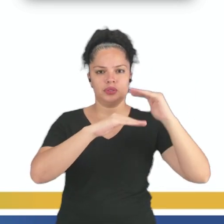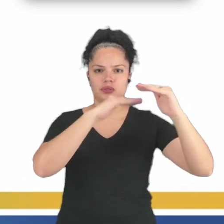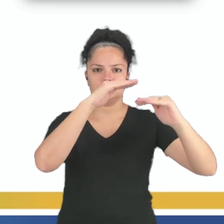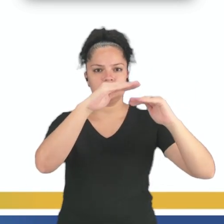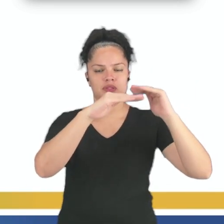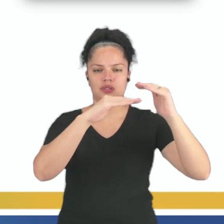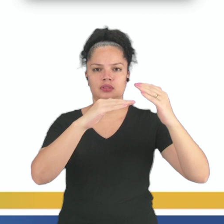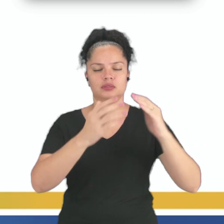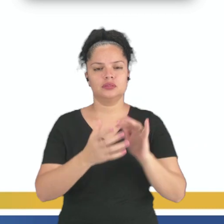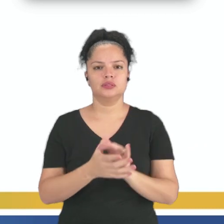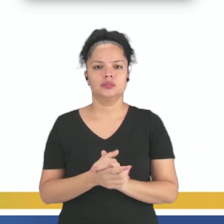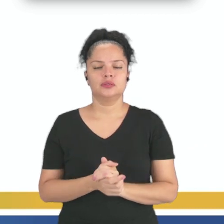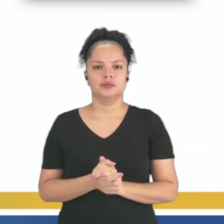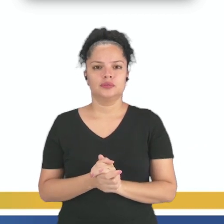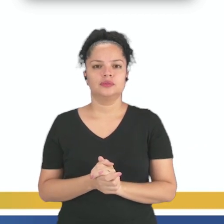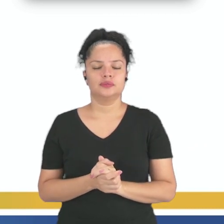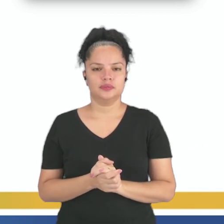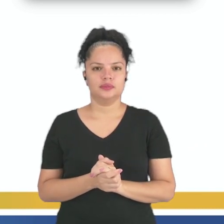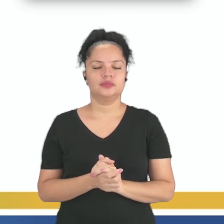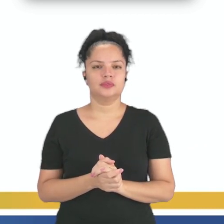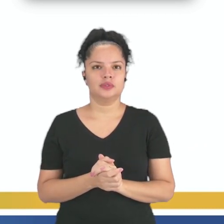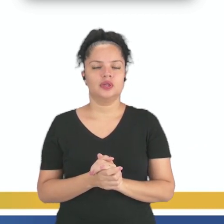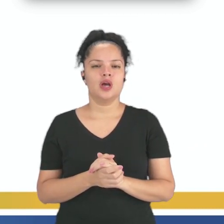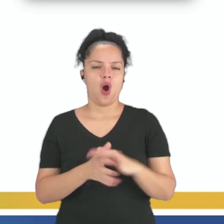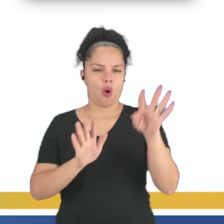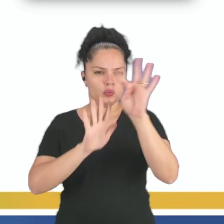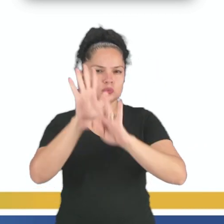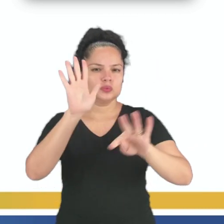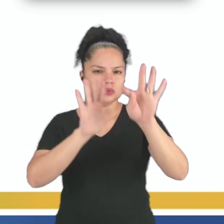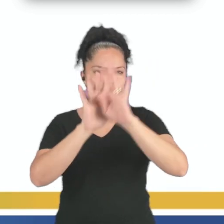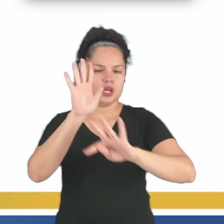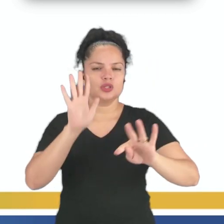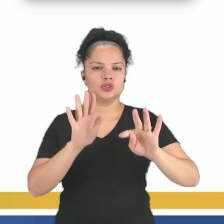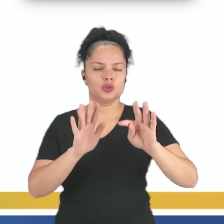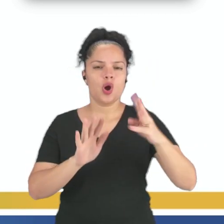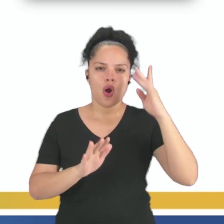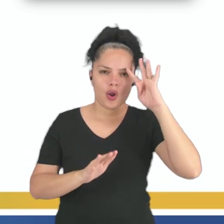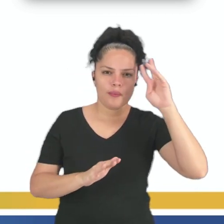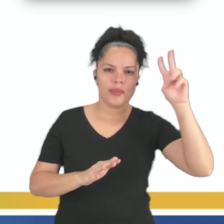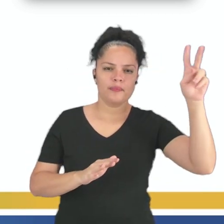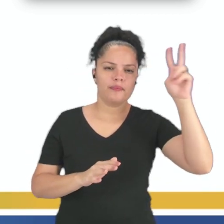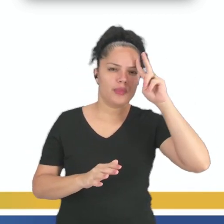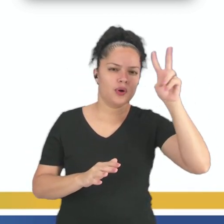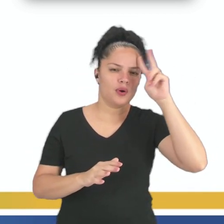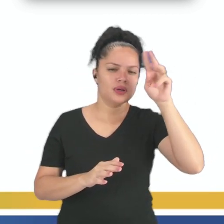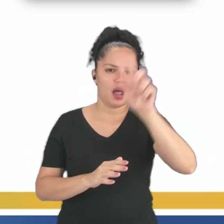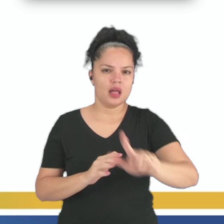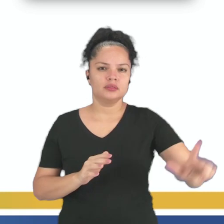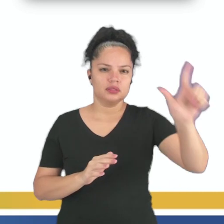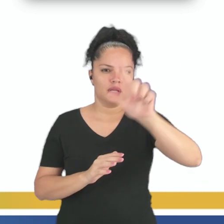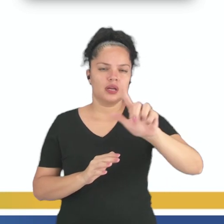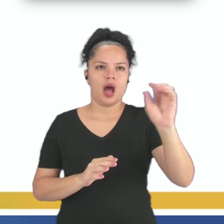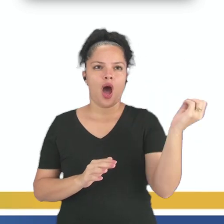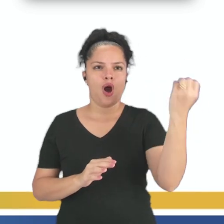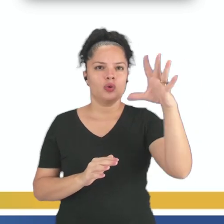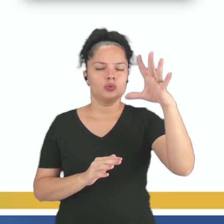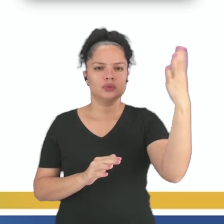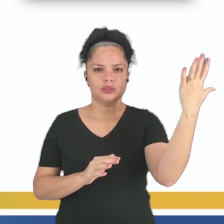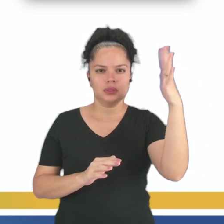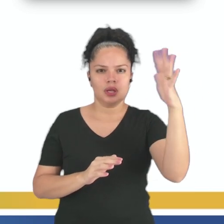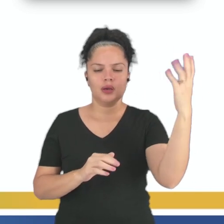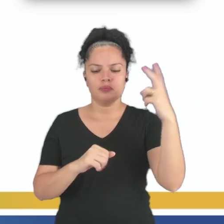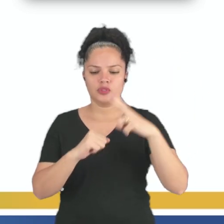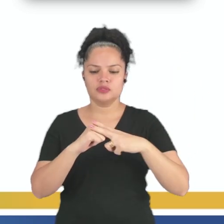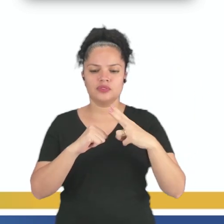um fenômeno. Em um texto de memórias literárias, os tempos verbais mais encontrados